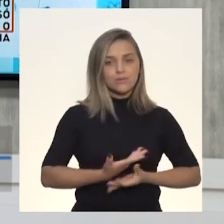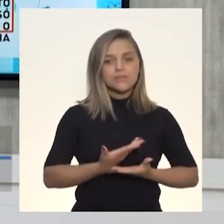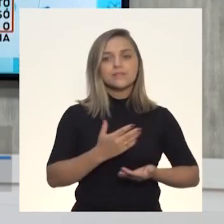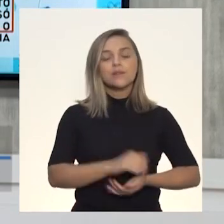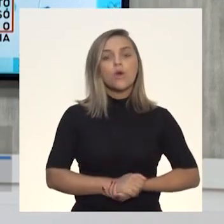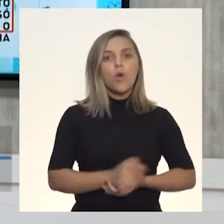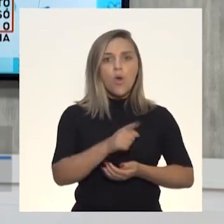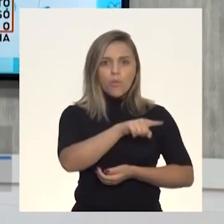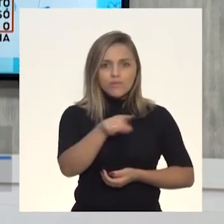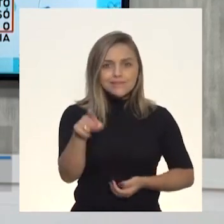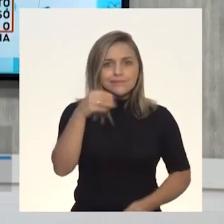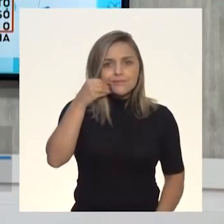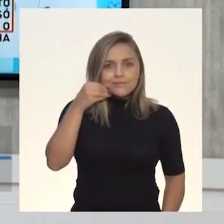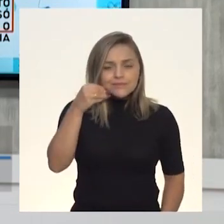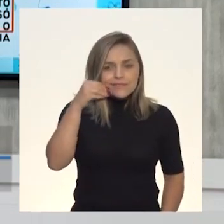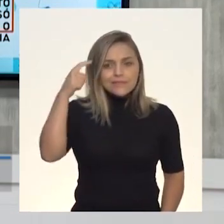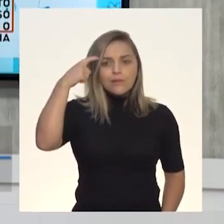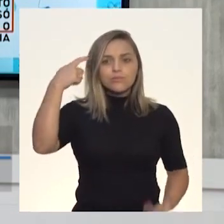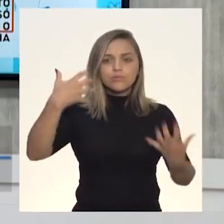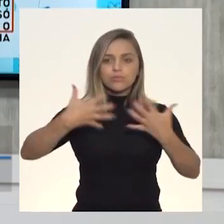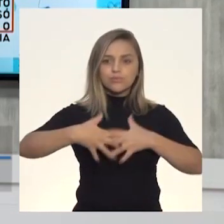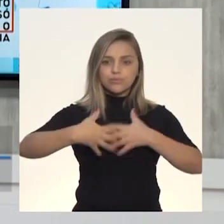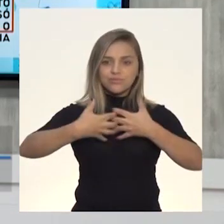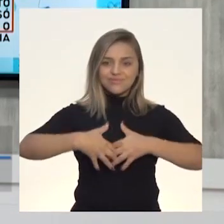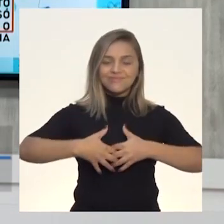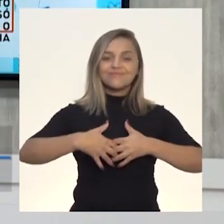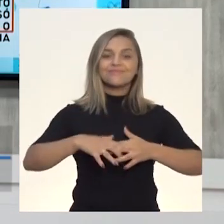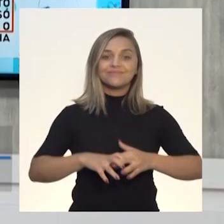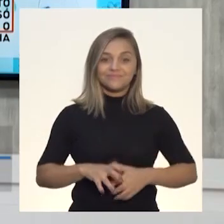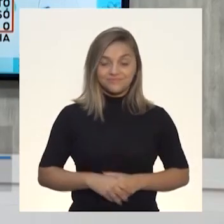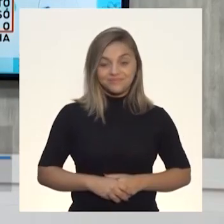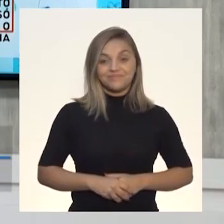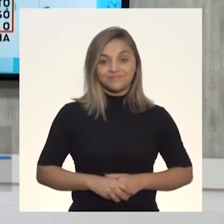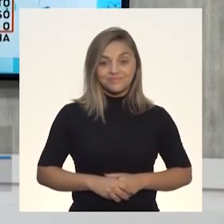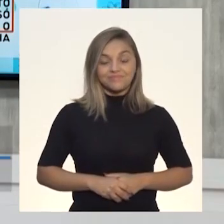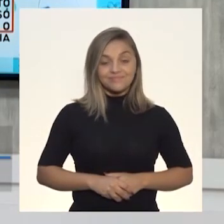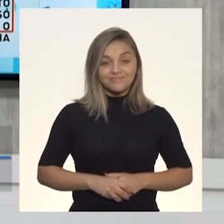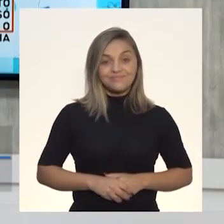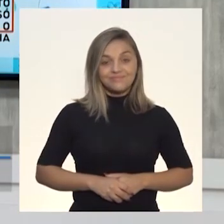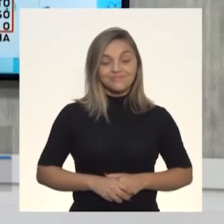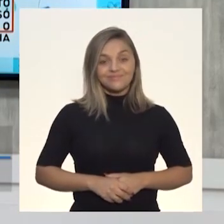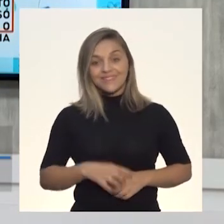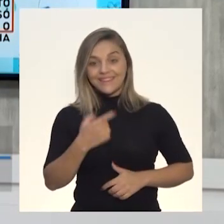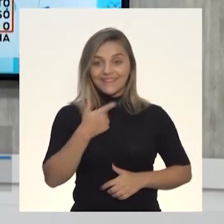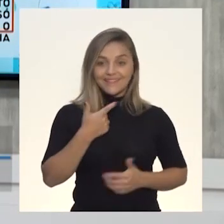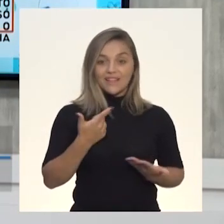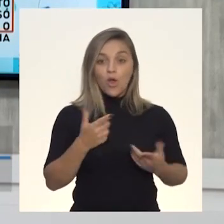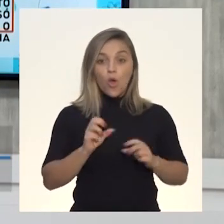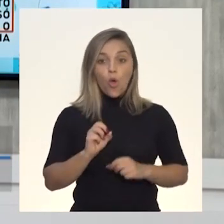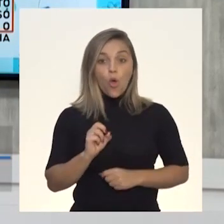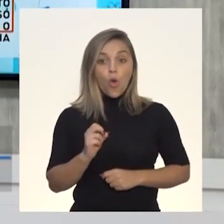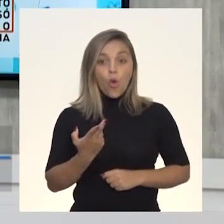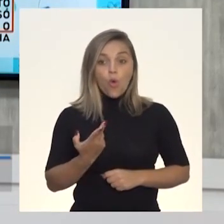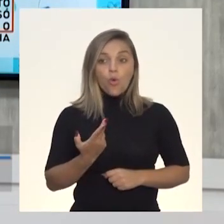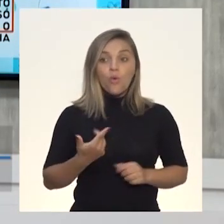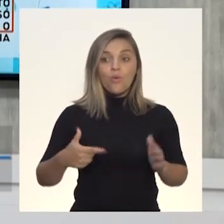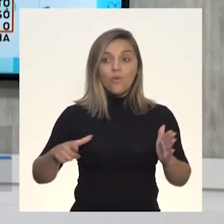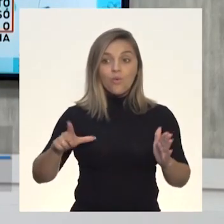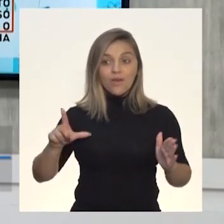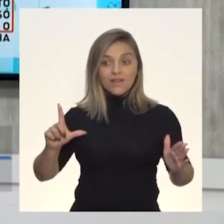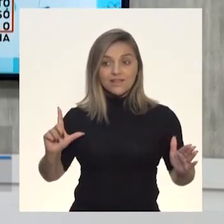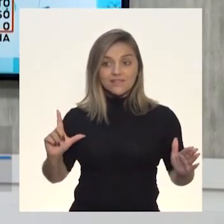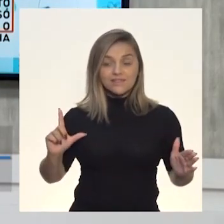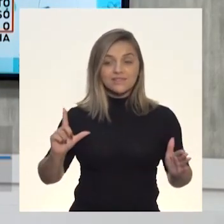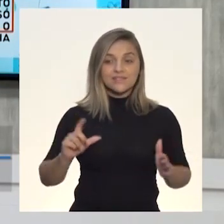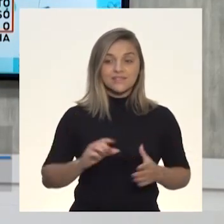pode tentar pensar um raciocínio, né? Ironicamente, ou aquilo que não era para